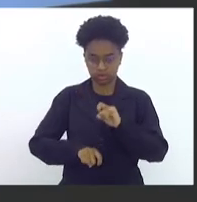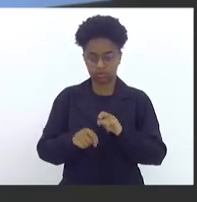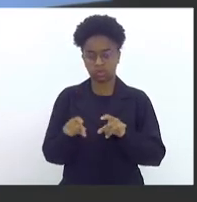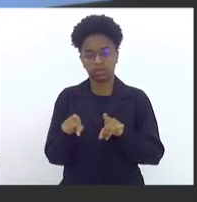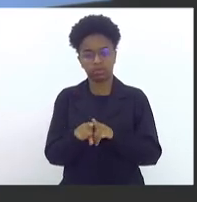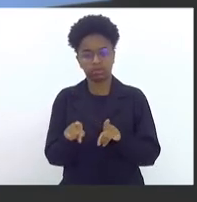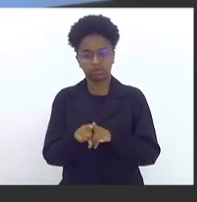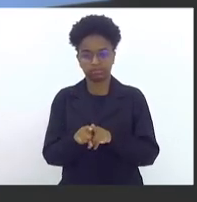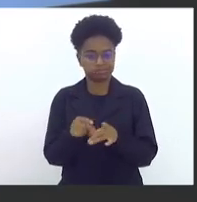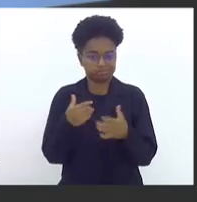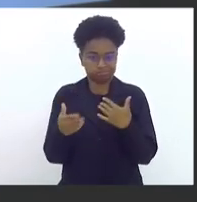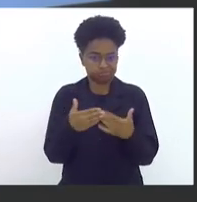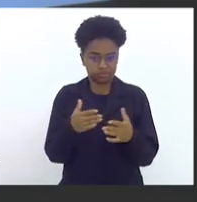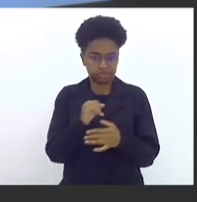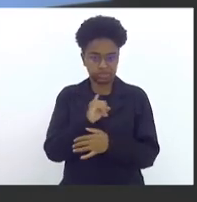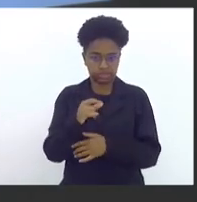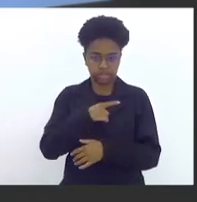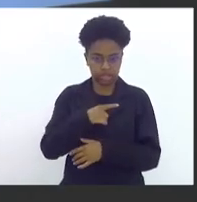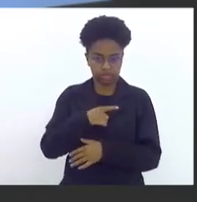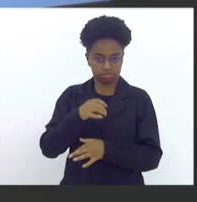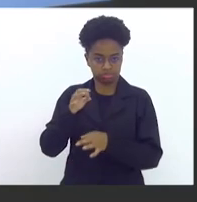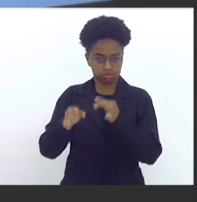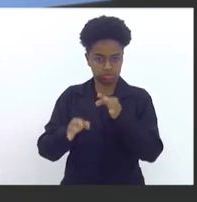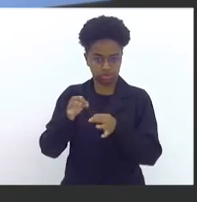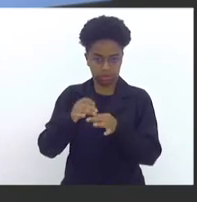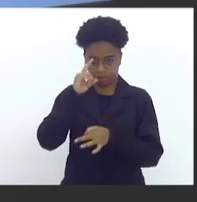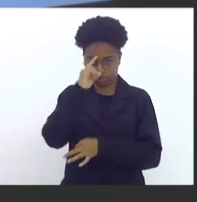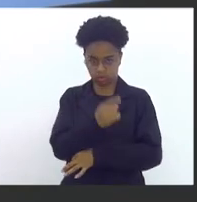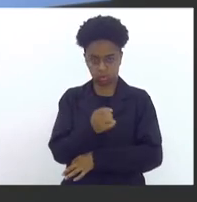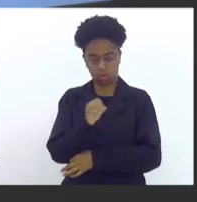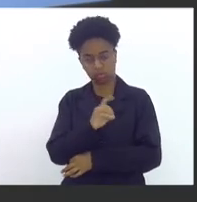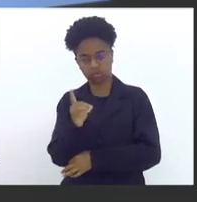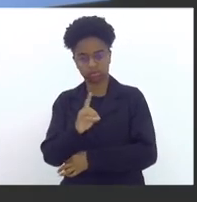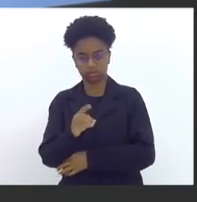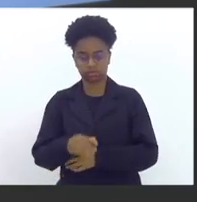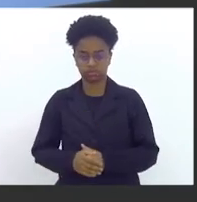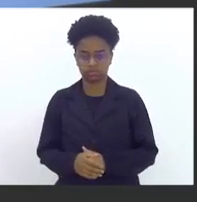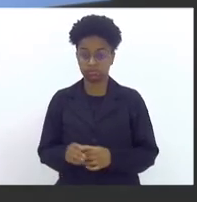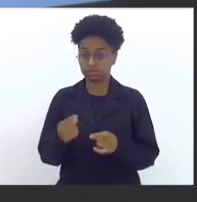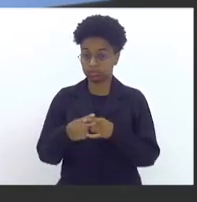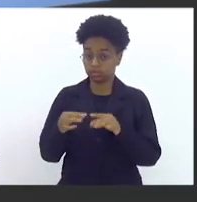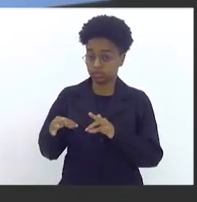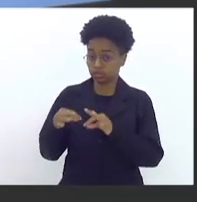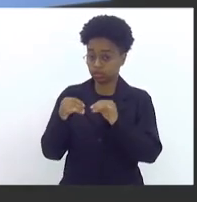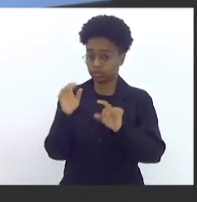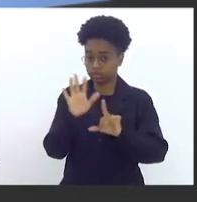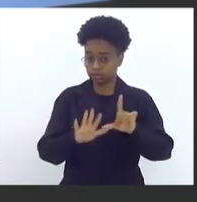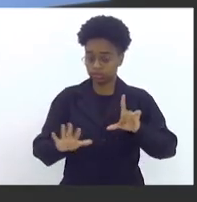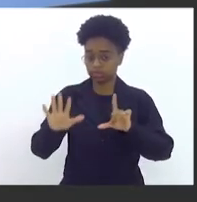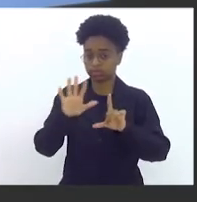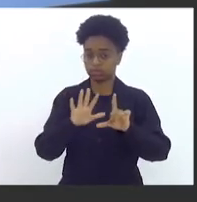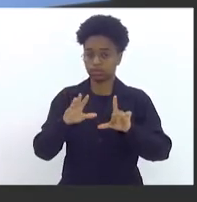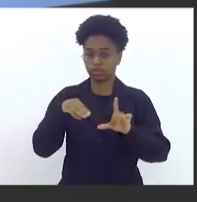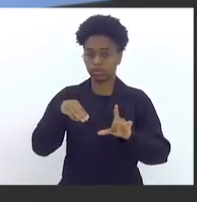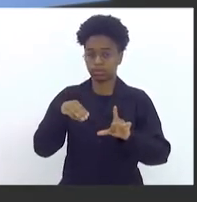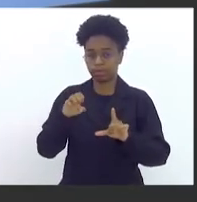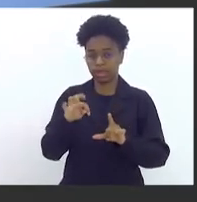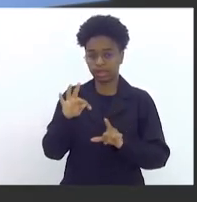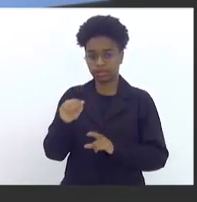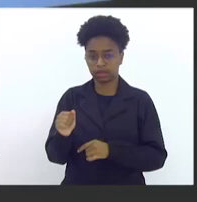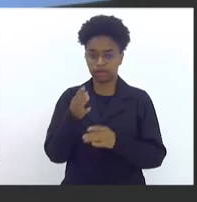independentemente de ordem judicial a independentemente de ordem judicial todas as suas plataformas da metade Facebook